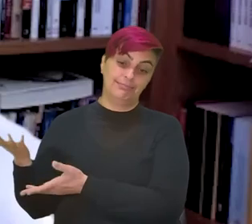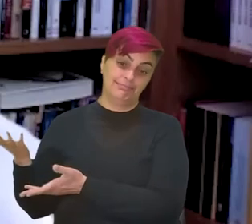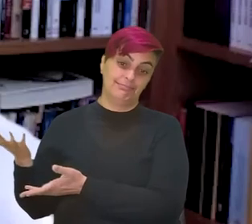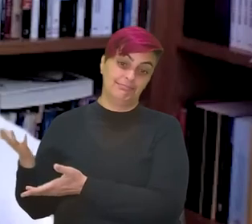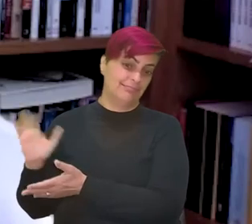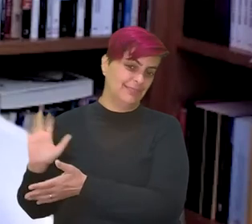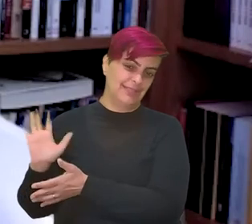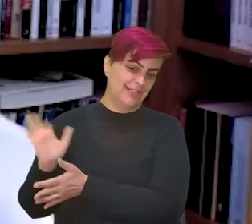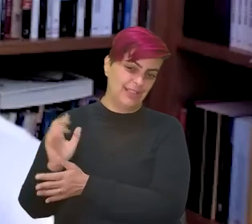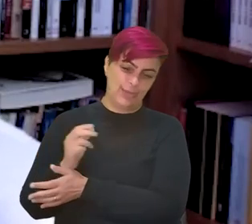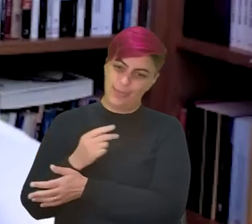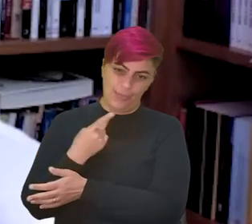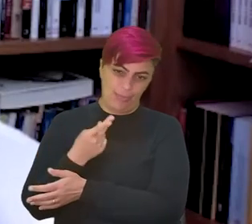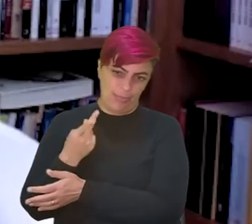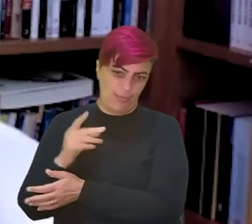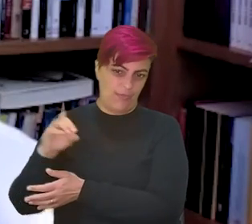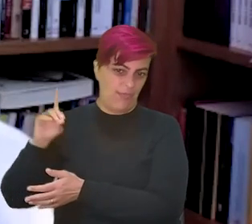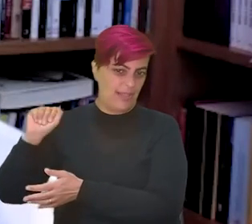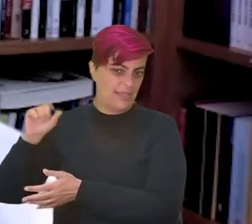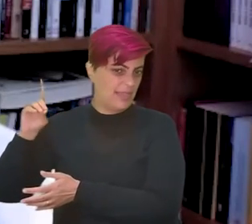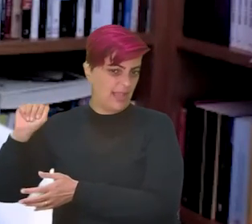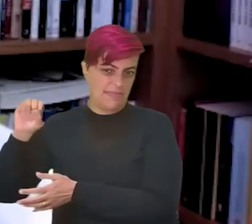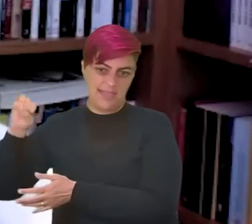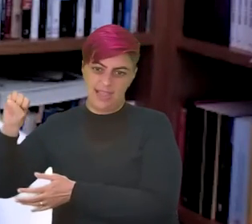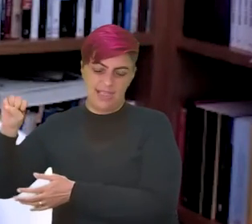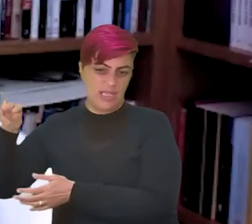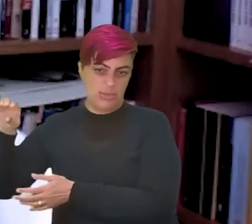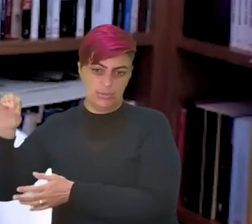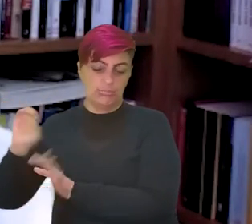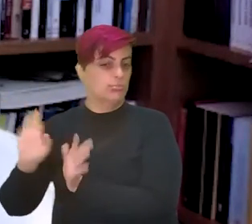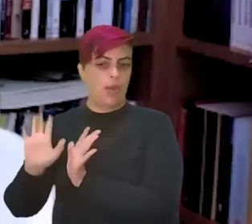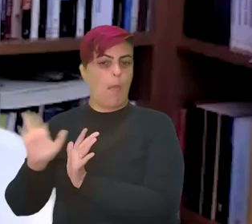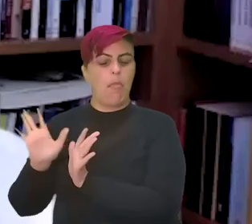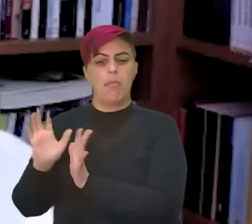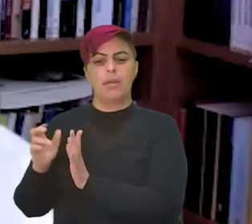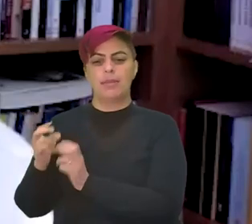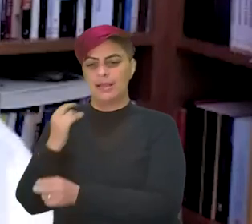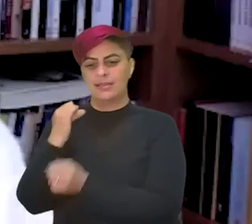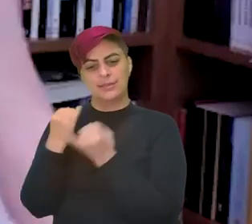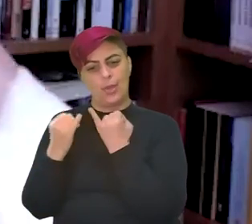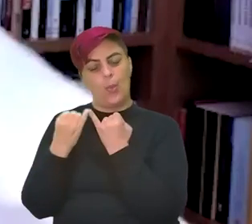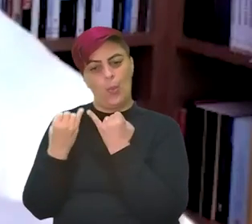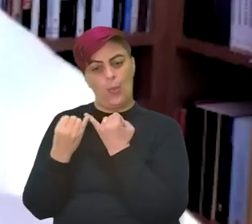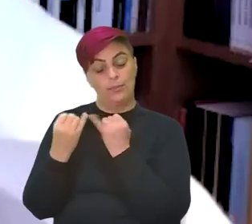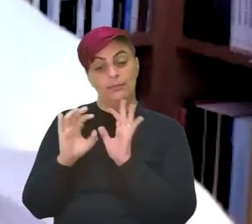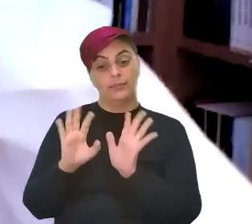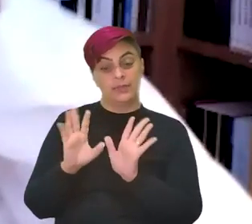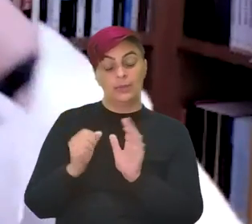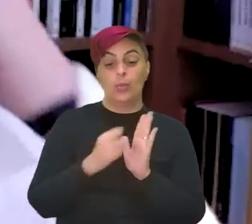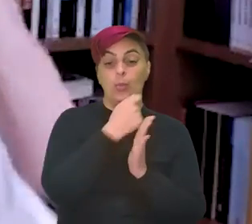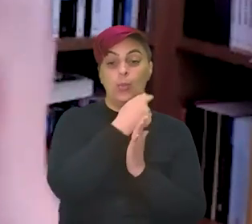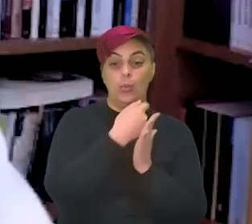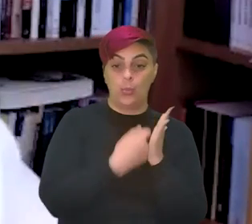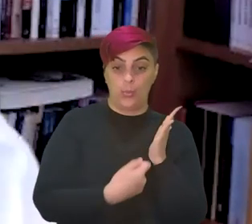no modo, enfim, não vou dizer dadaísta, mas algo no estilo, tá? E